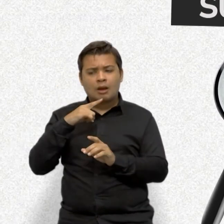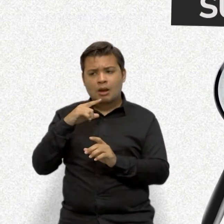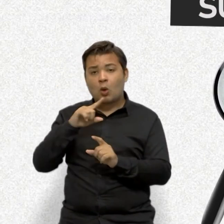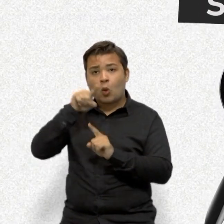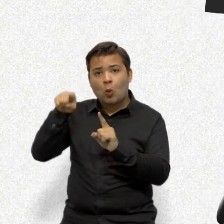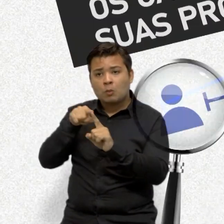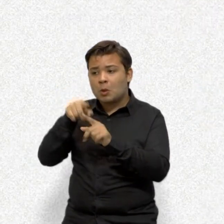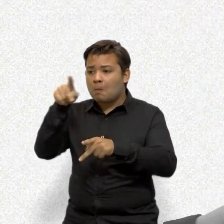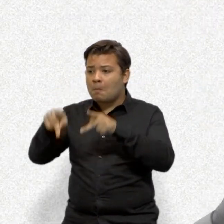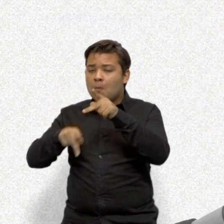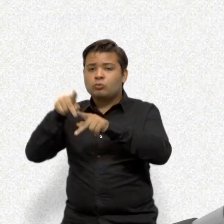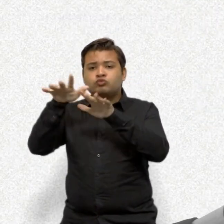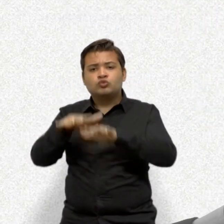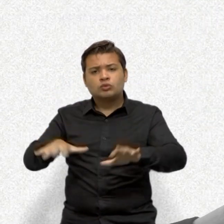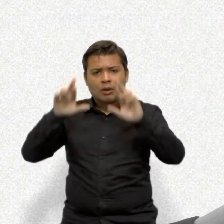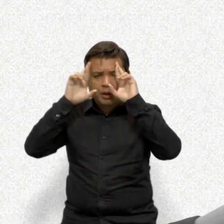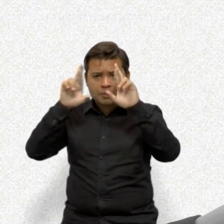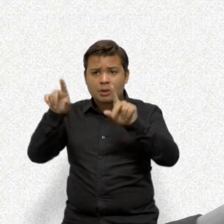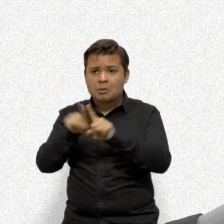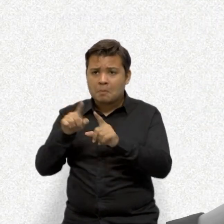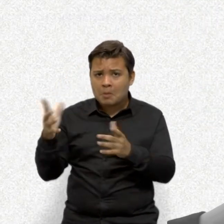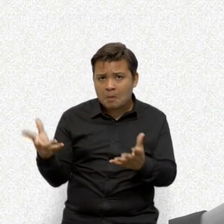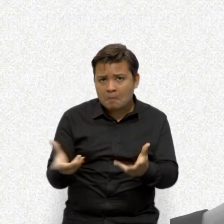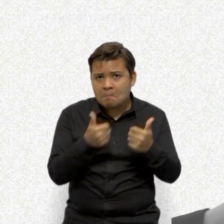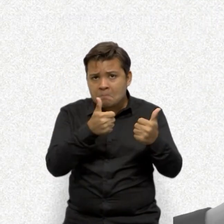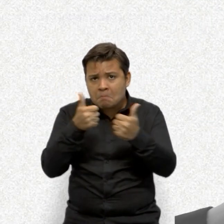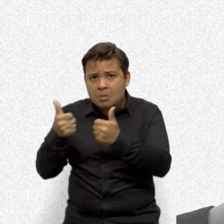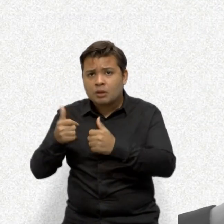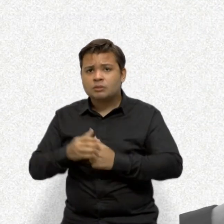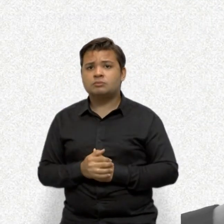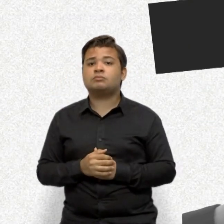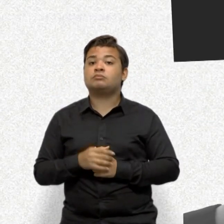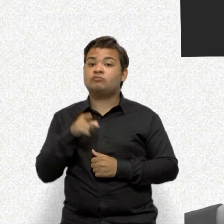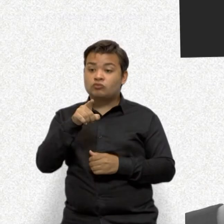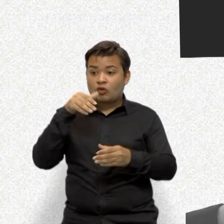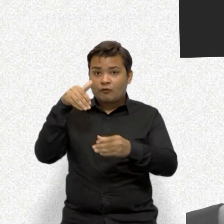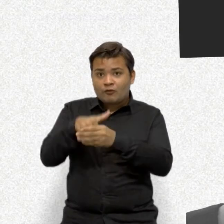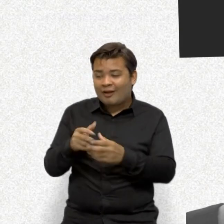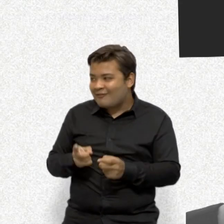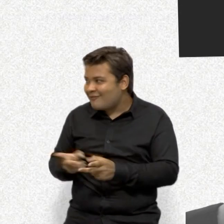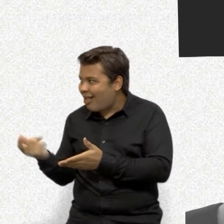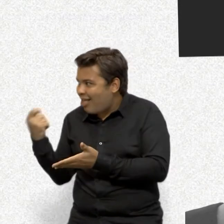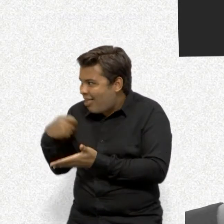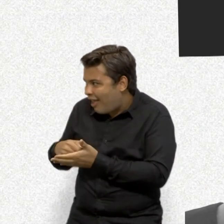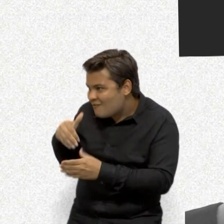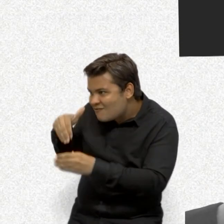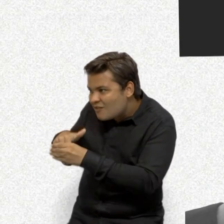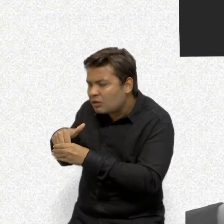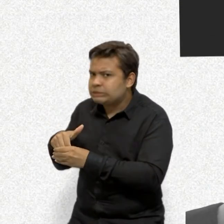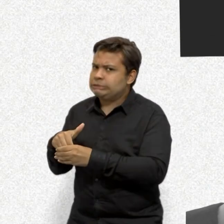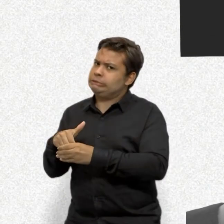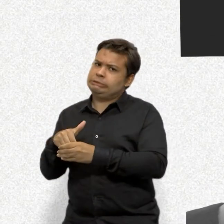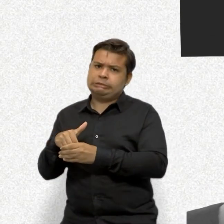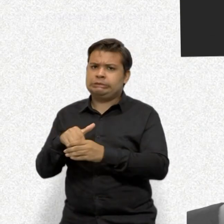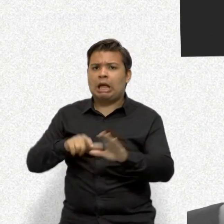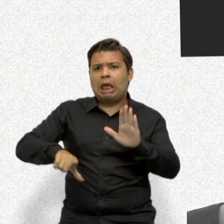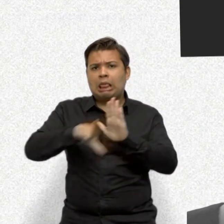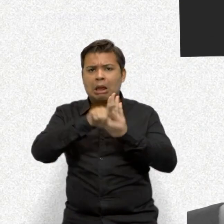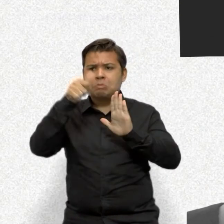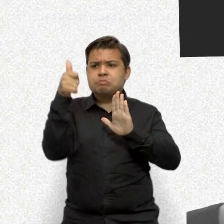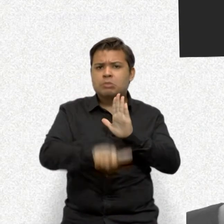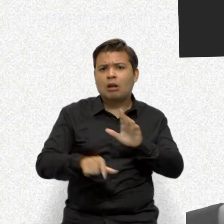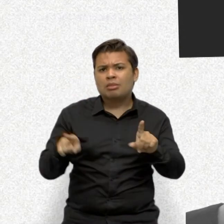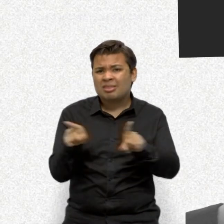e todas. E nem pense em vender seu voto, hein? Além de ser ilegal, a prática elege uma pessoa que se utilizou